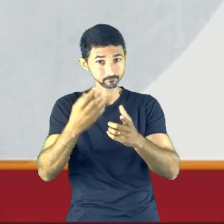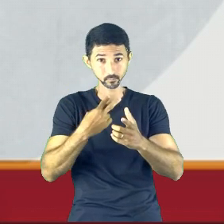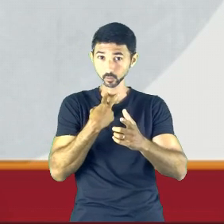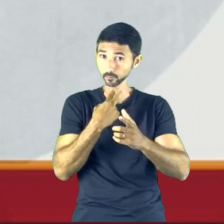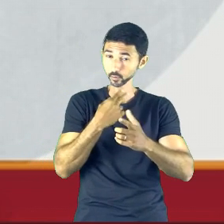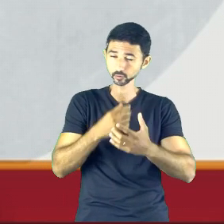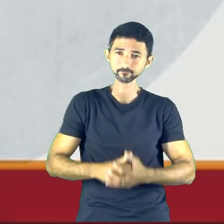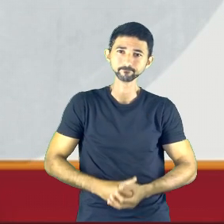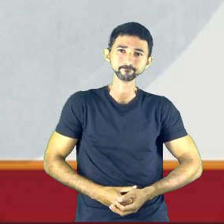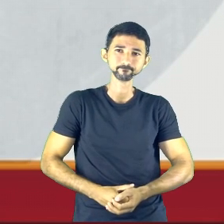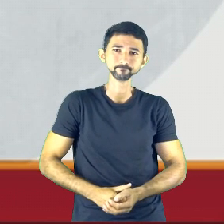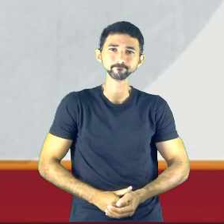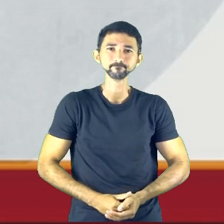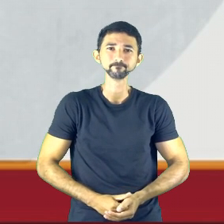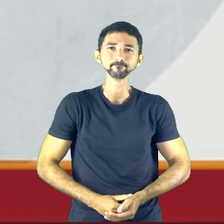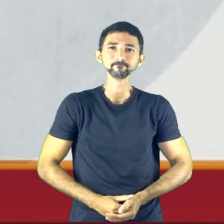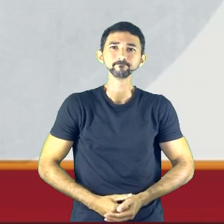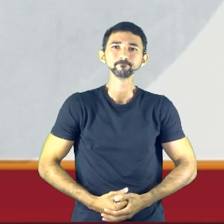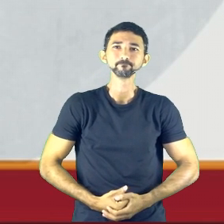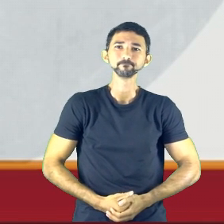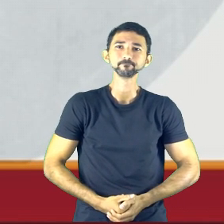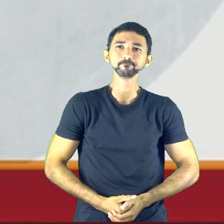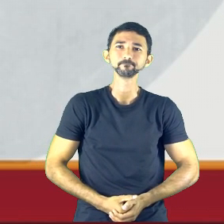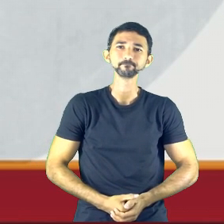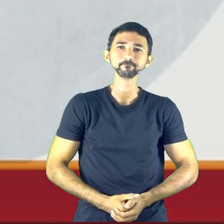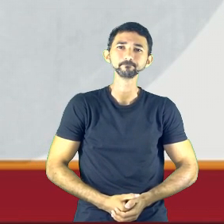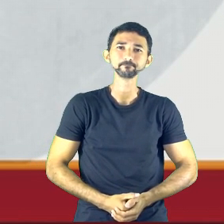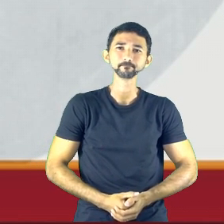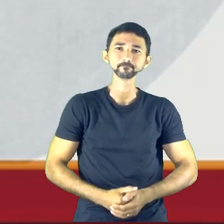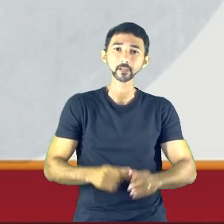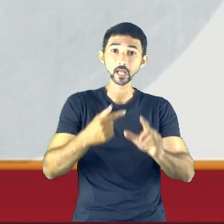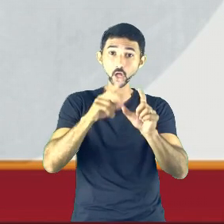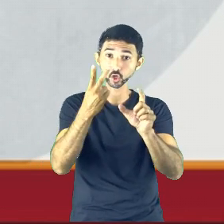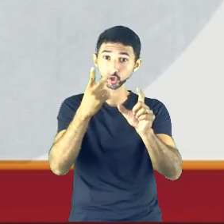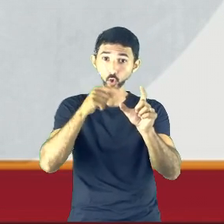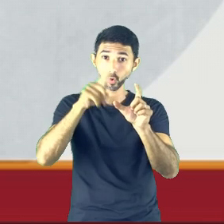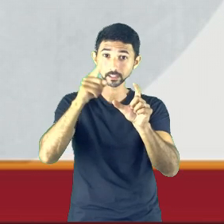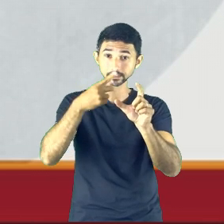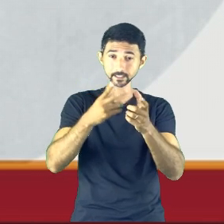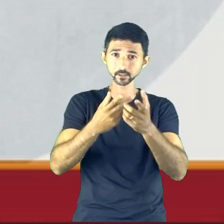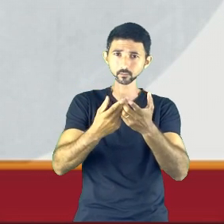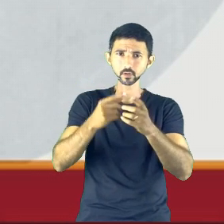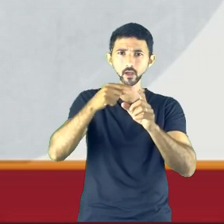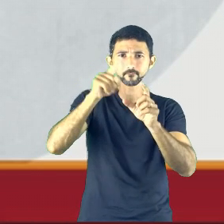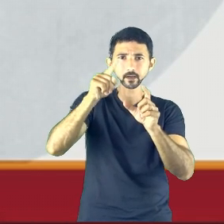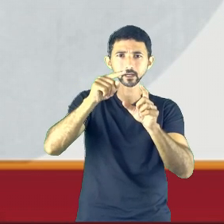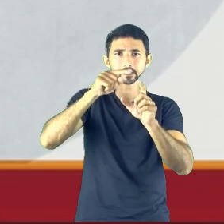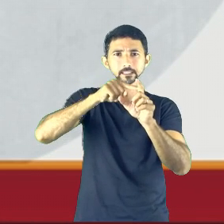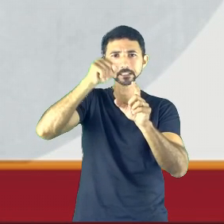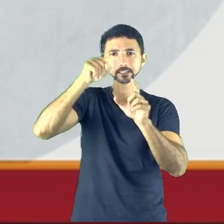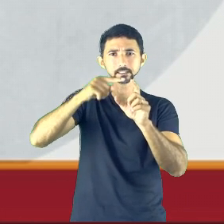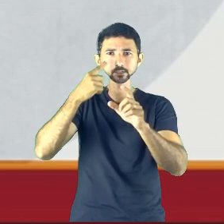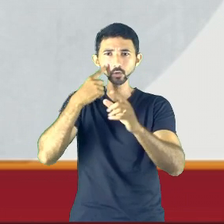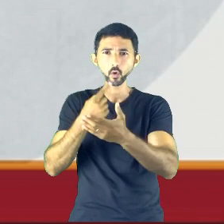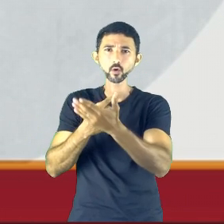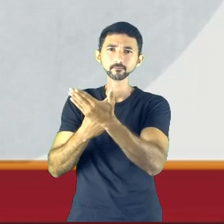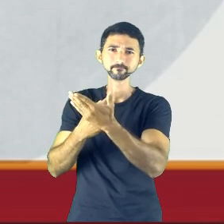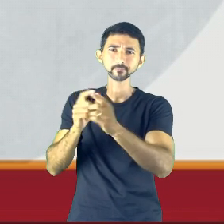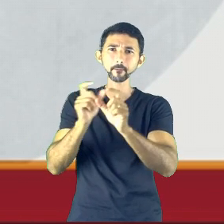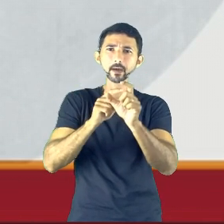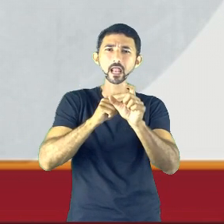existem 2 acentos que eu explicarei para vocês a seguir. Bora lá! Olha só, as regras que envolvem as palavras que usam